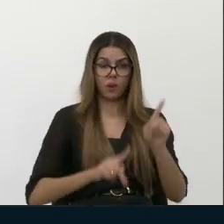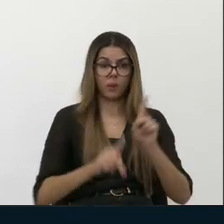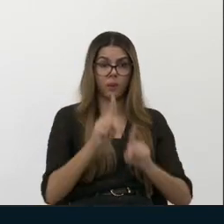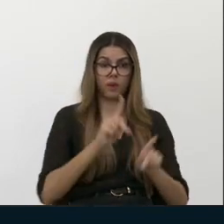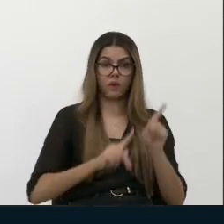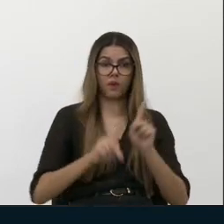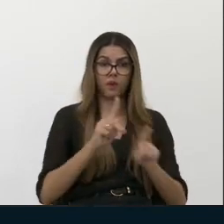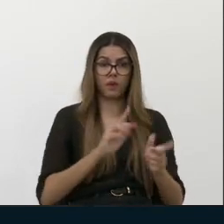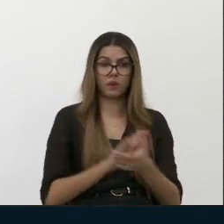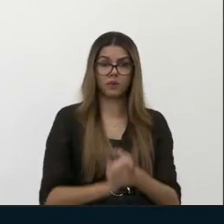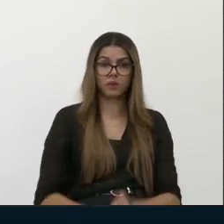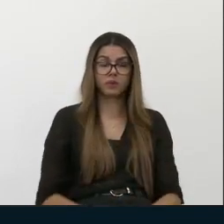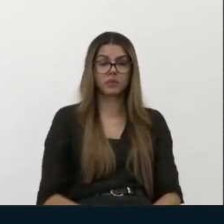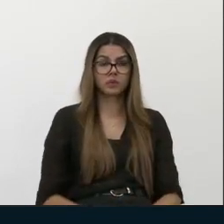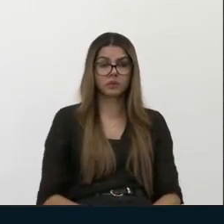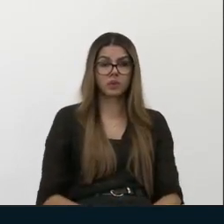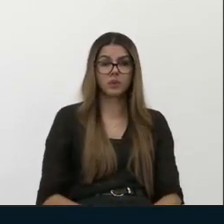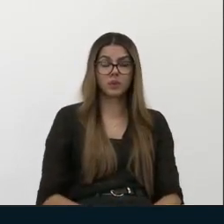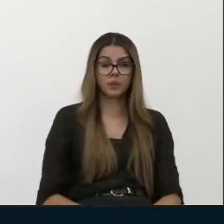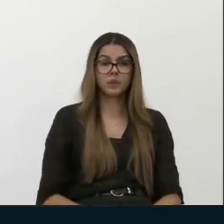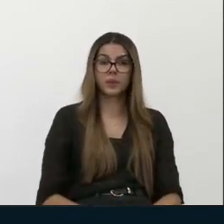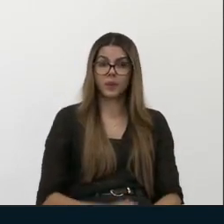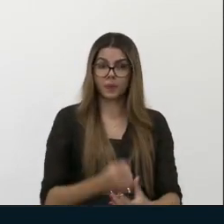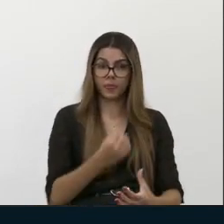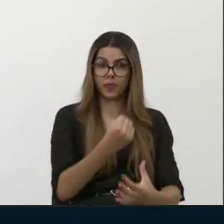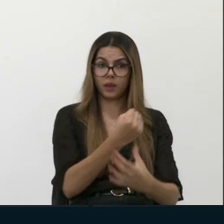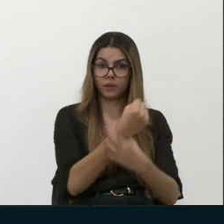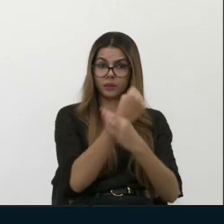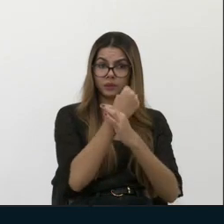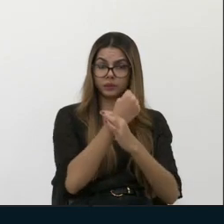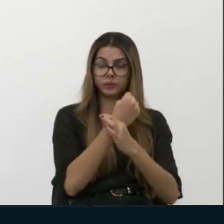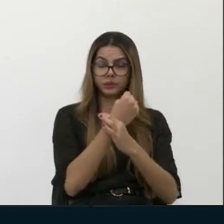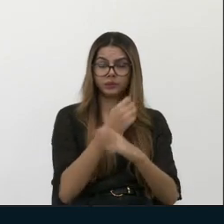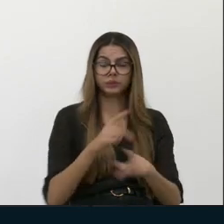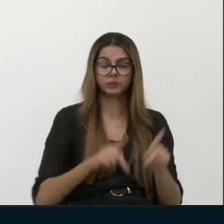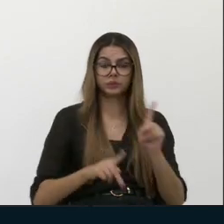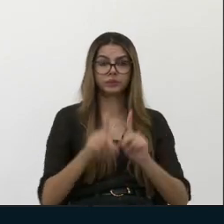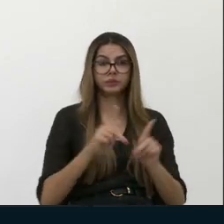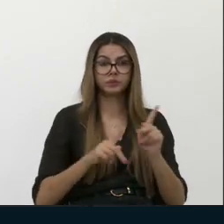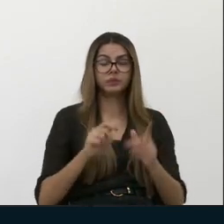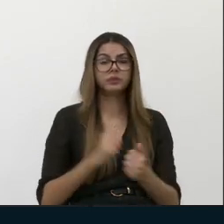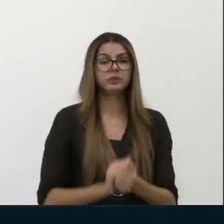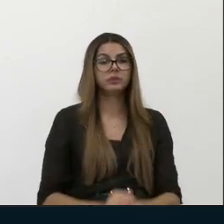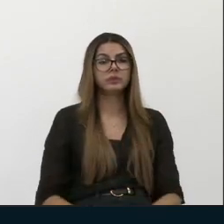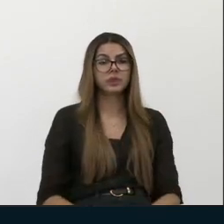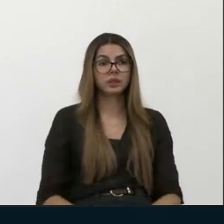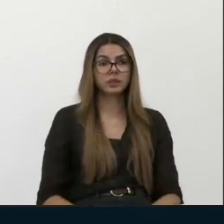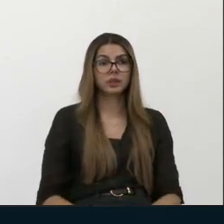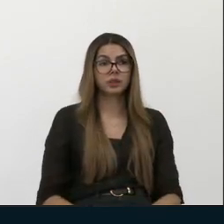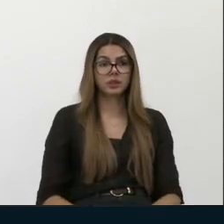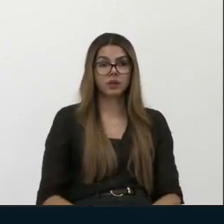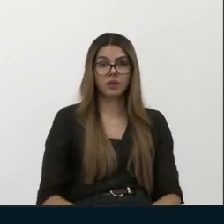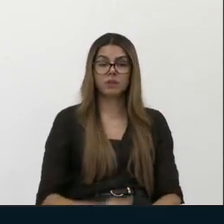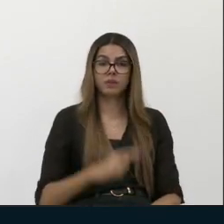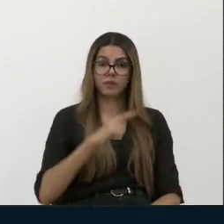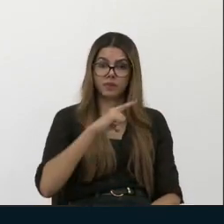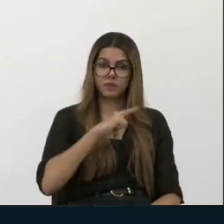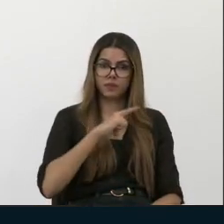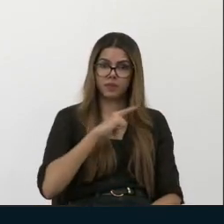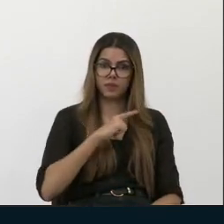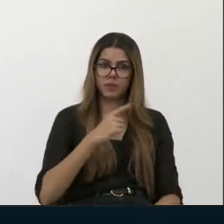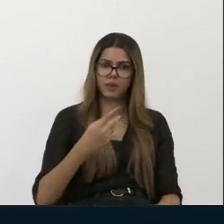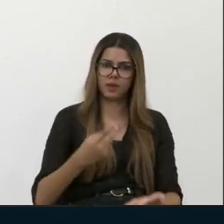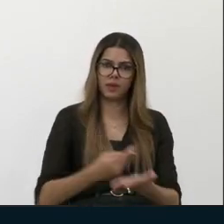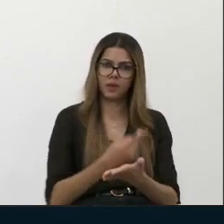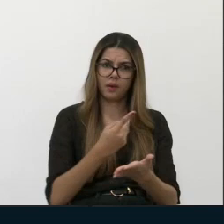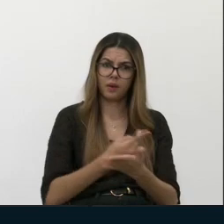e prestigiando o princípio da ampla defesa, porque é ali que vai encontrar, muitas vezes, onde tem erros nos processos.